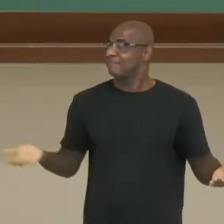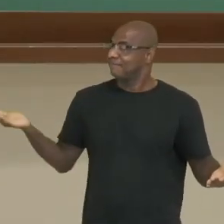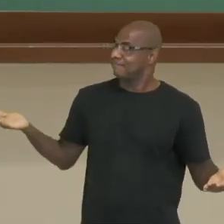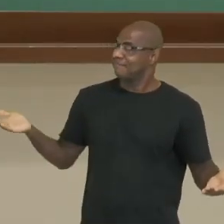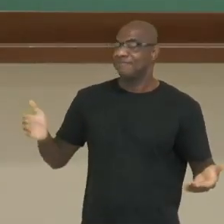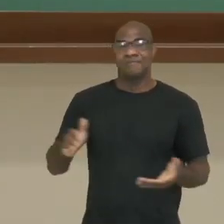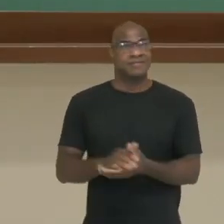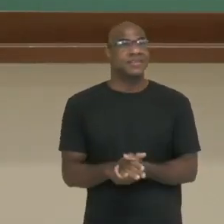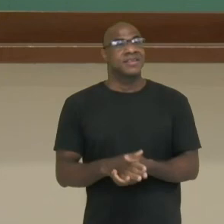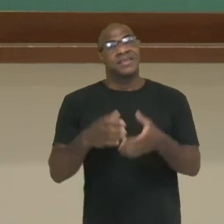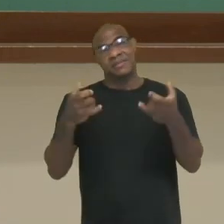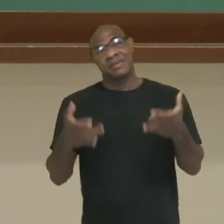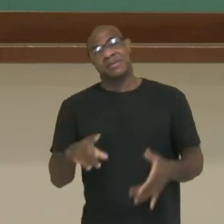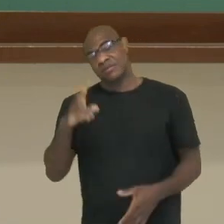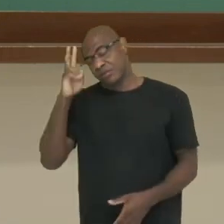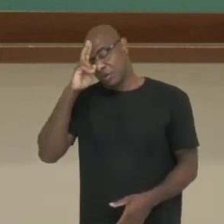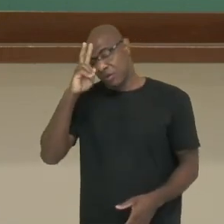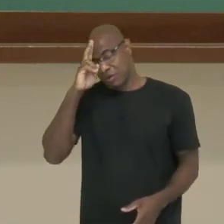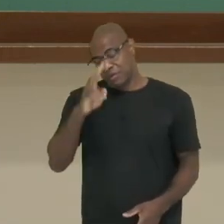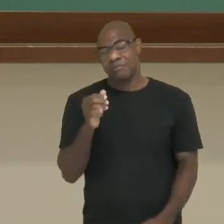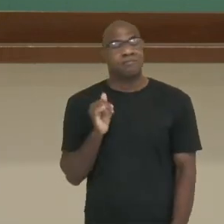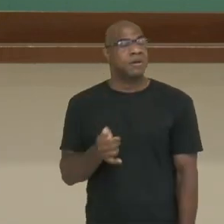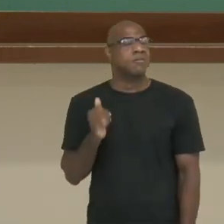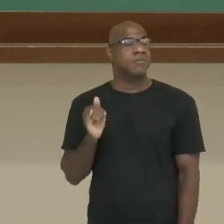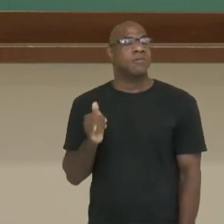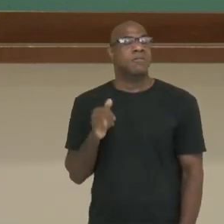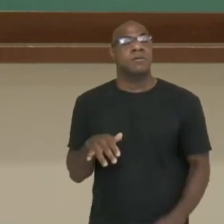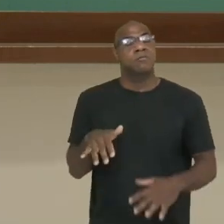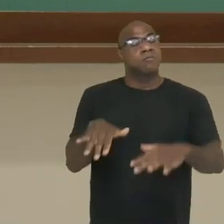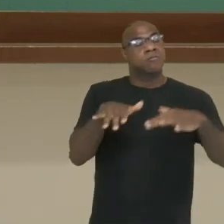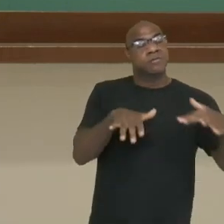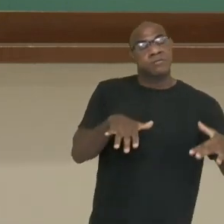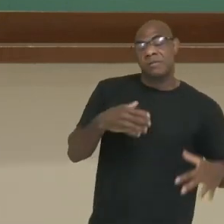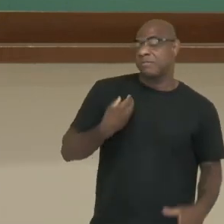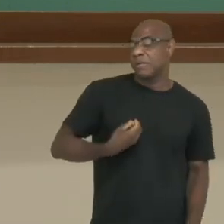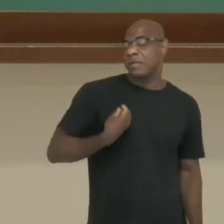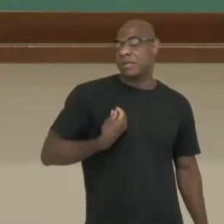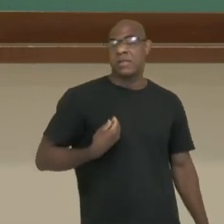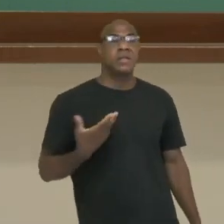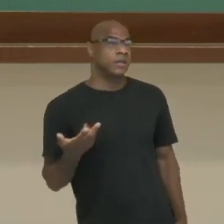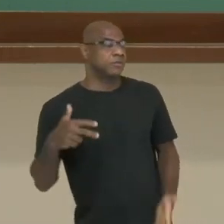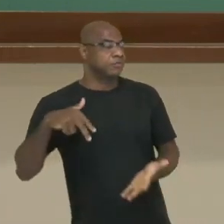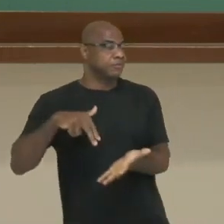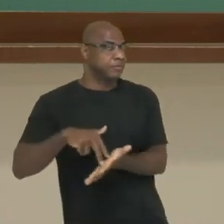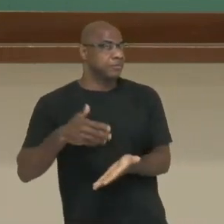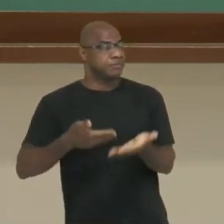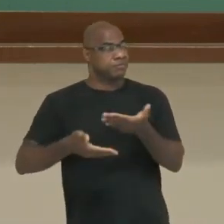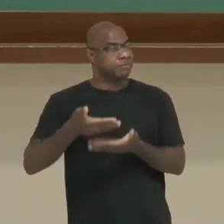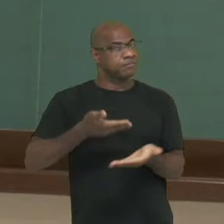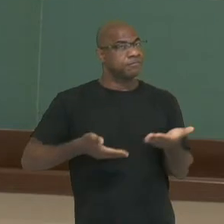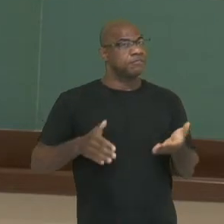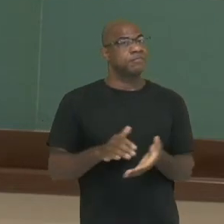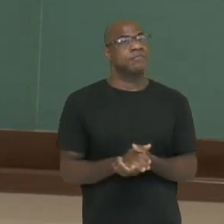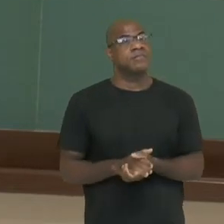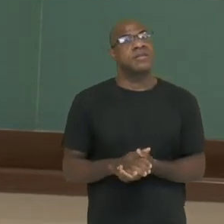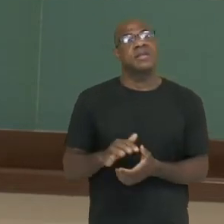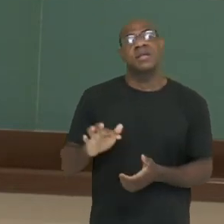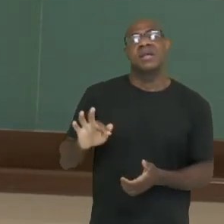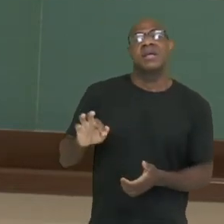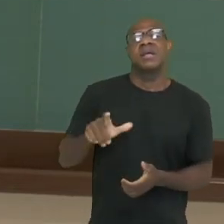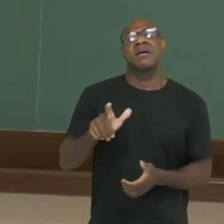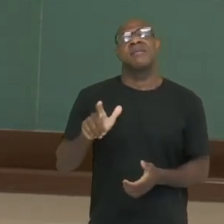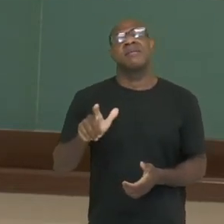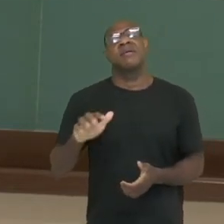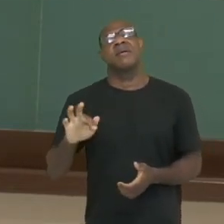vai contando essa história, desenrolando, e o público muito presente aí nessa participação. A Flávia tem um canal também no